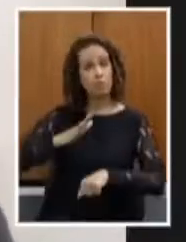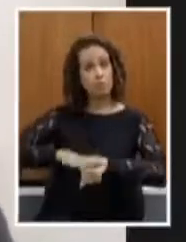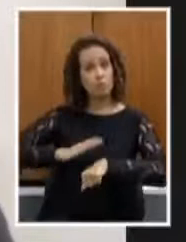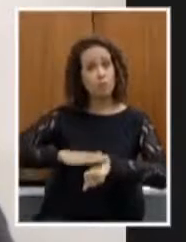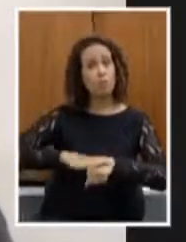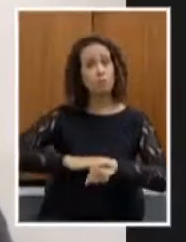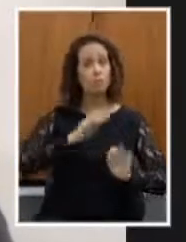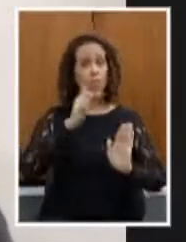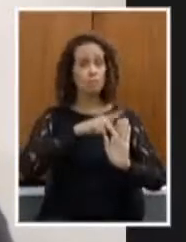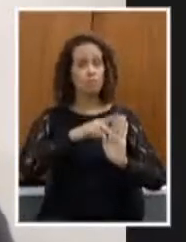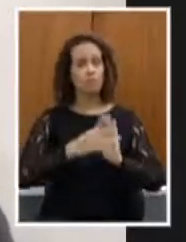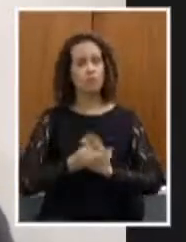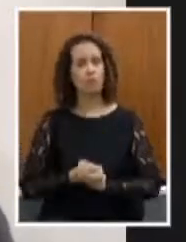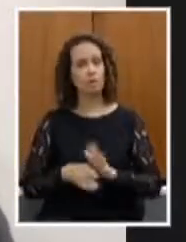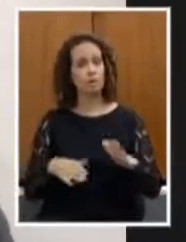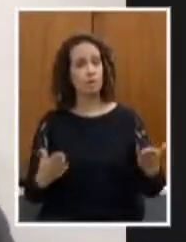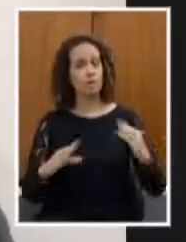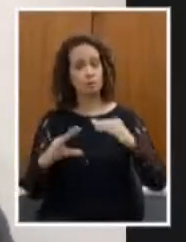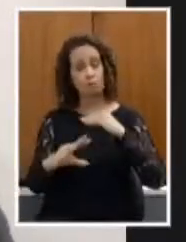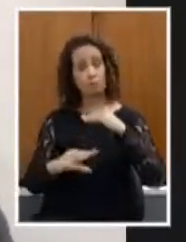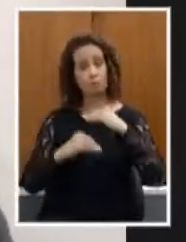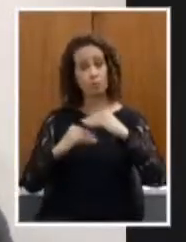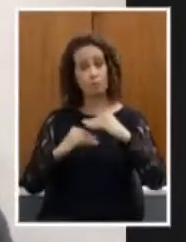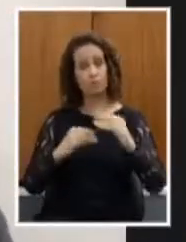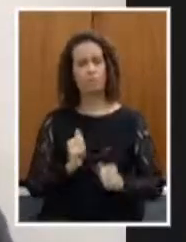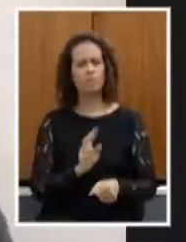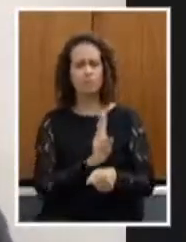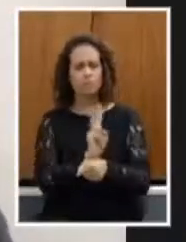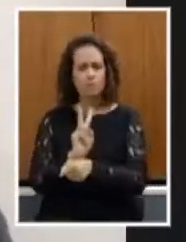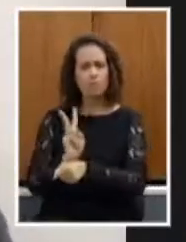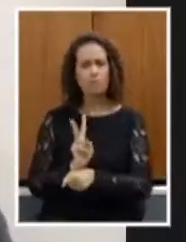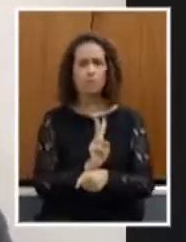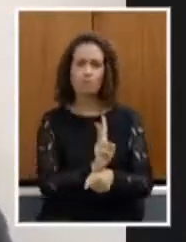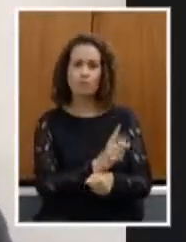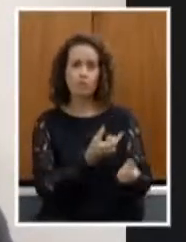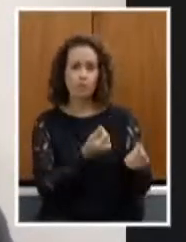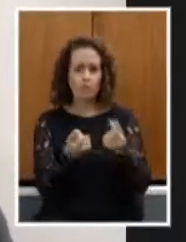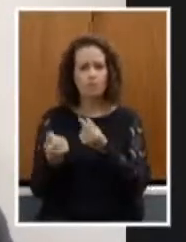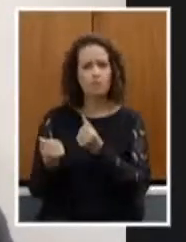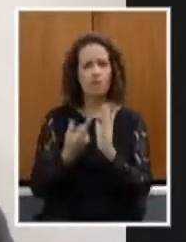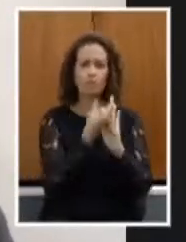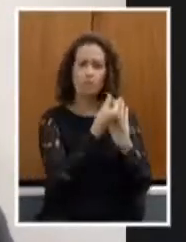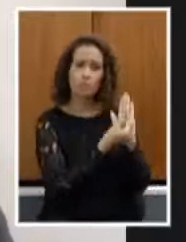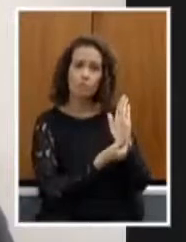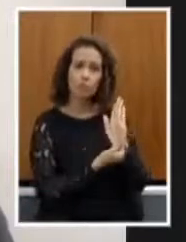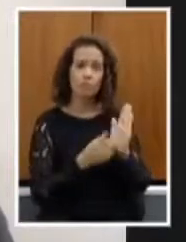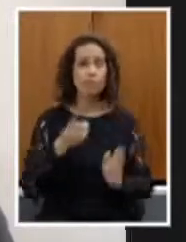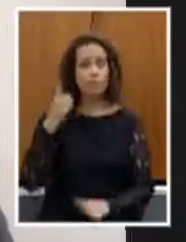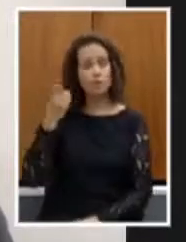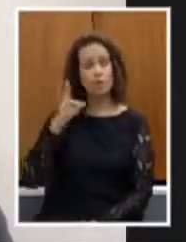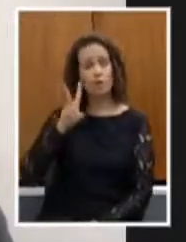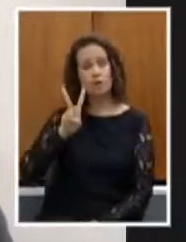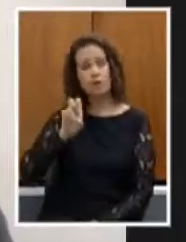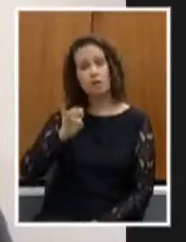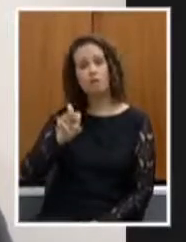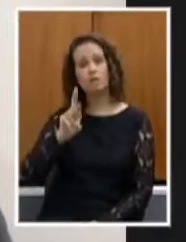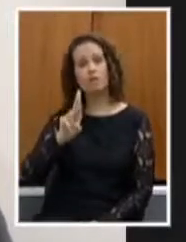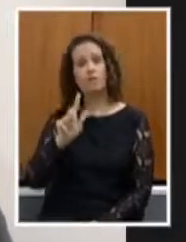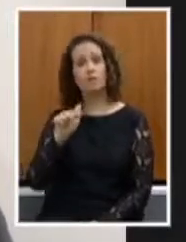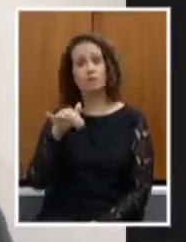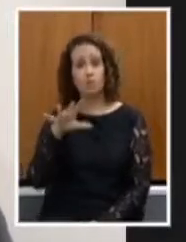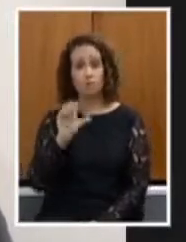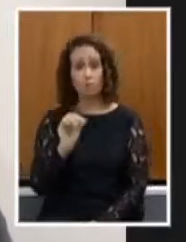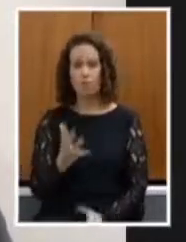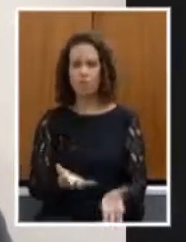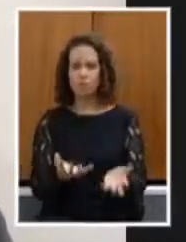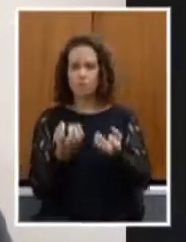Essa emenda chegou na fiscalização financeira e orçamentária. O deputado Virgílio, inclusive, recebeu